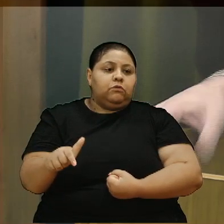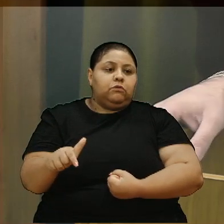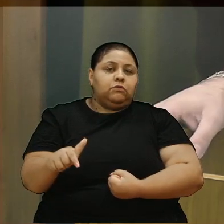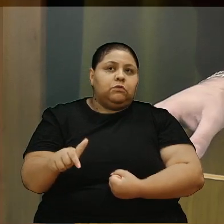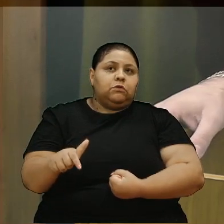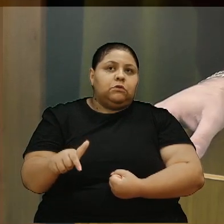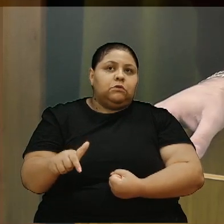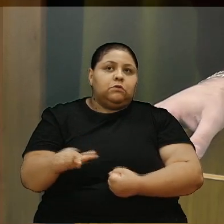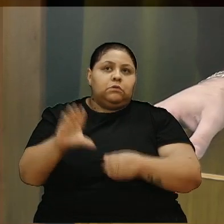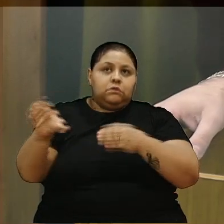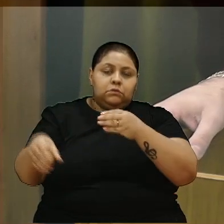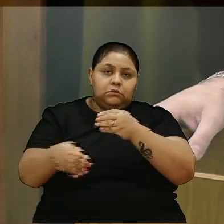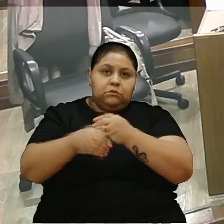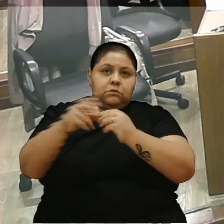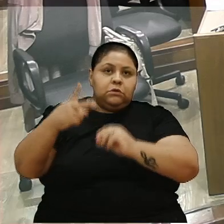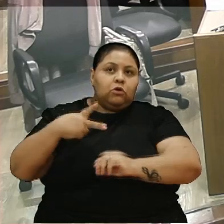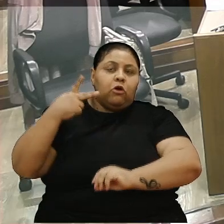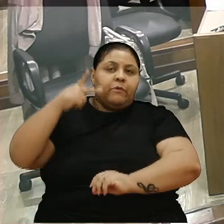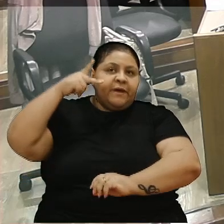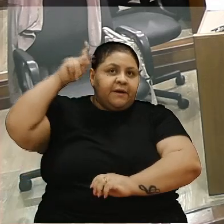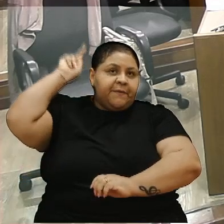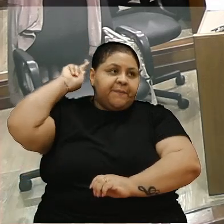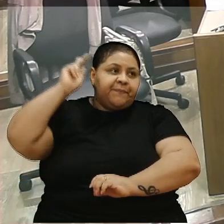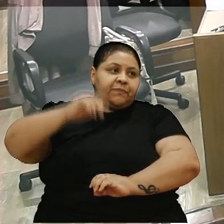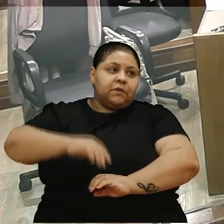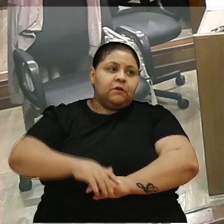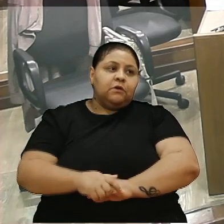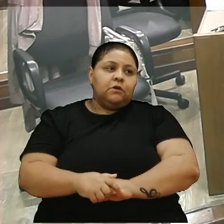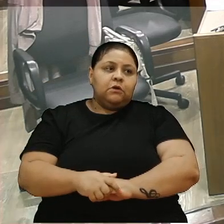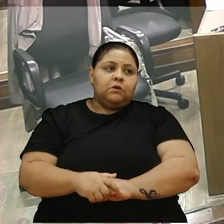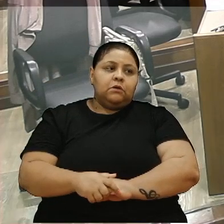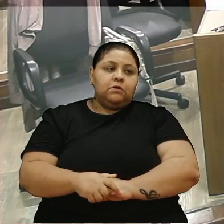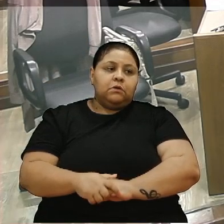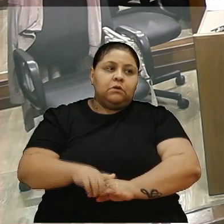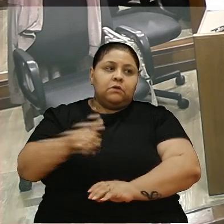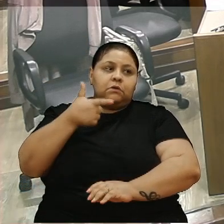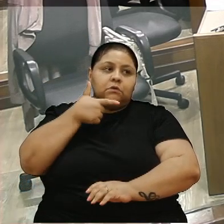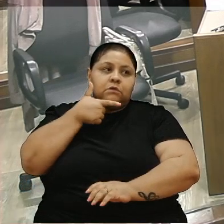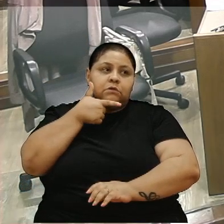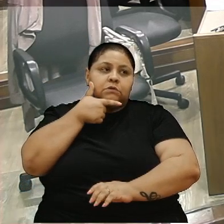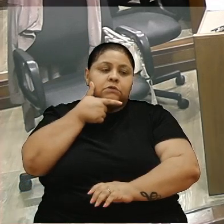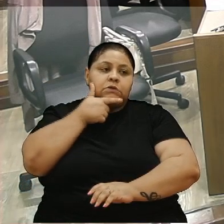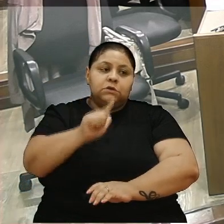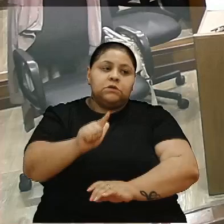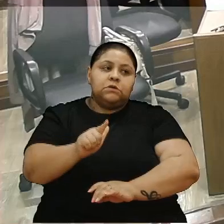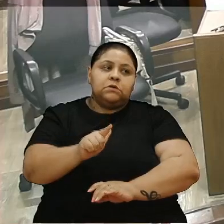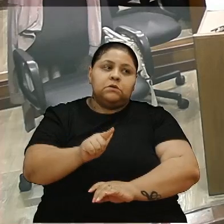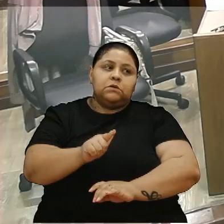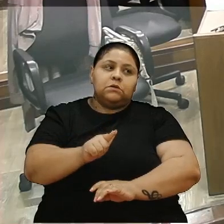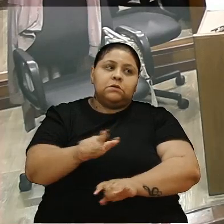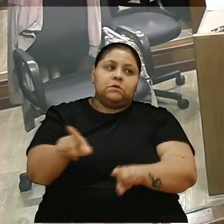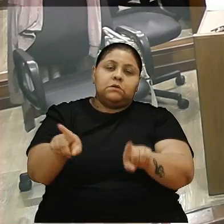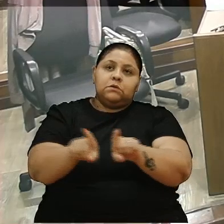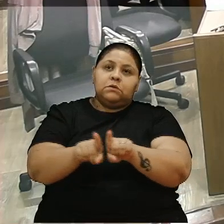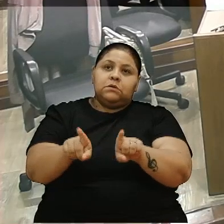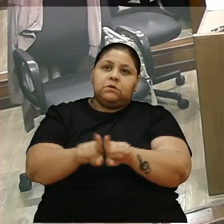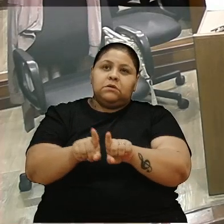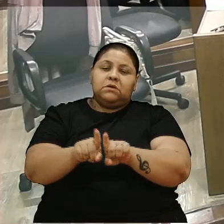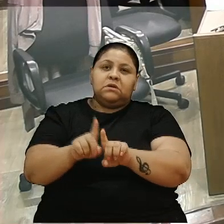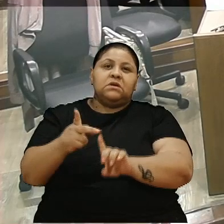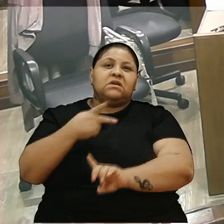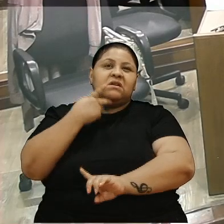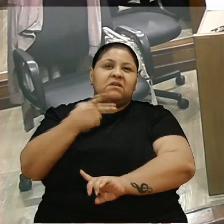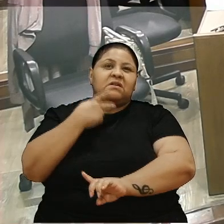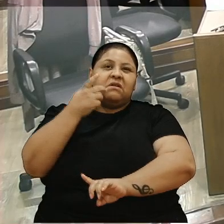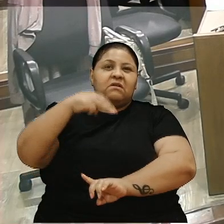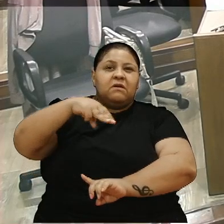Sua parte, vereador Iago. Eu tenho muito orgulho que consegui um pouco, na verdade, estraguei a palestra da Manuela Dávila uns anos